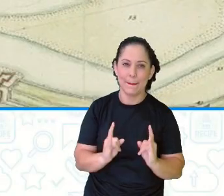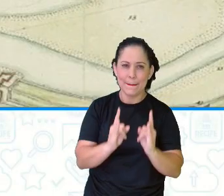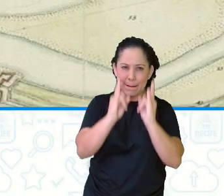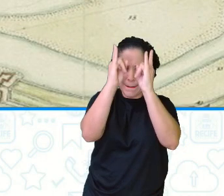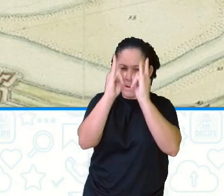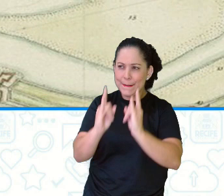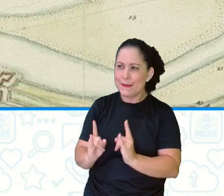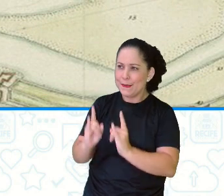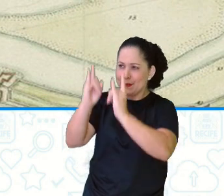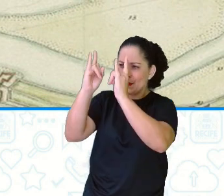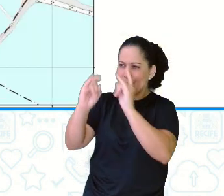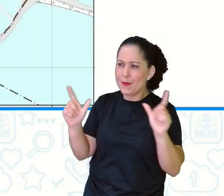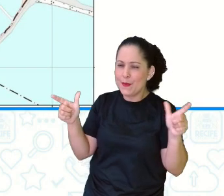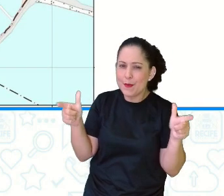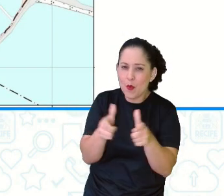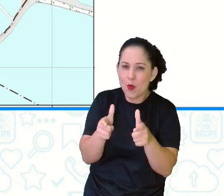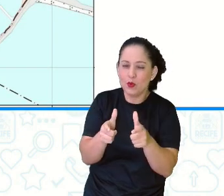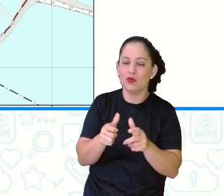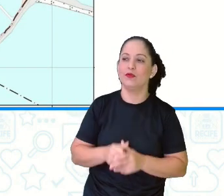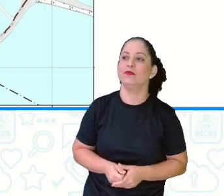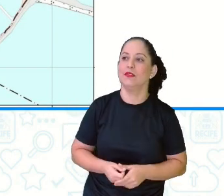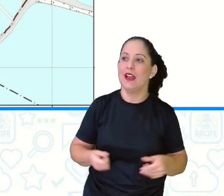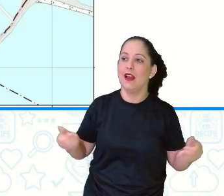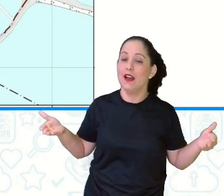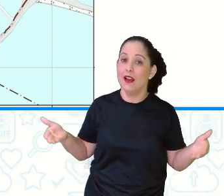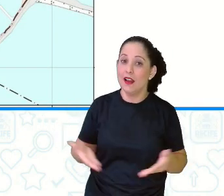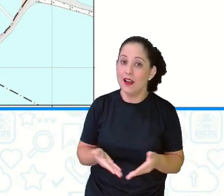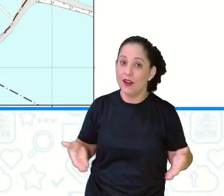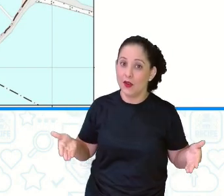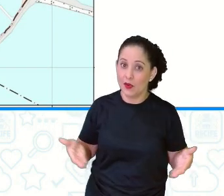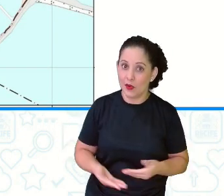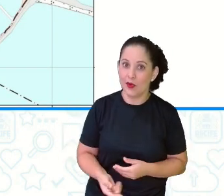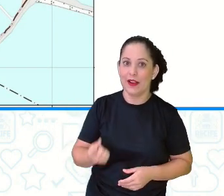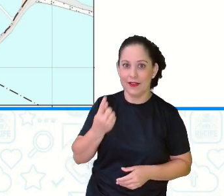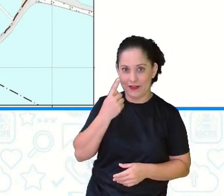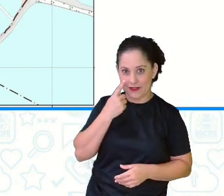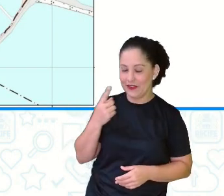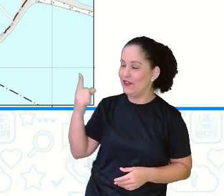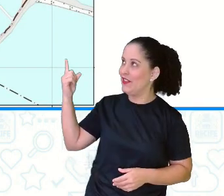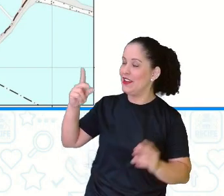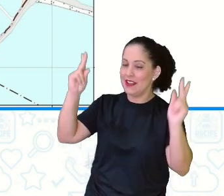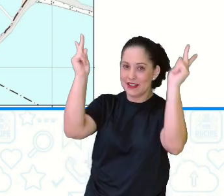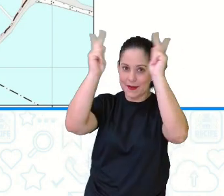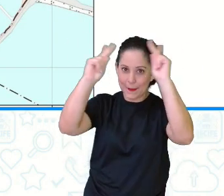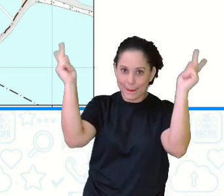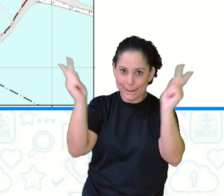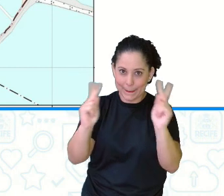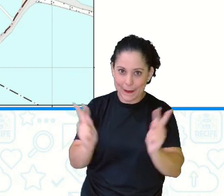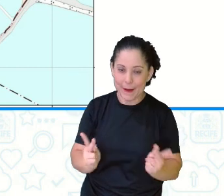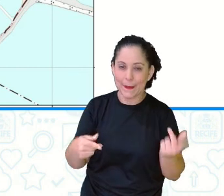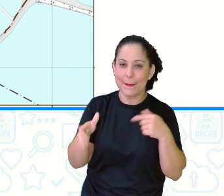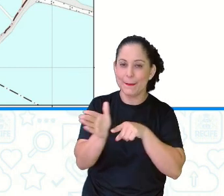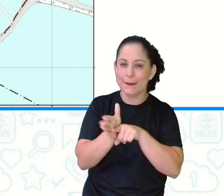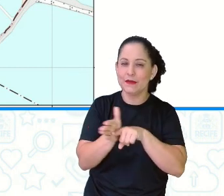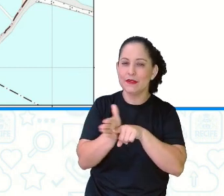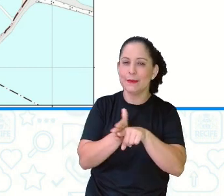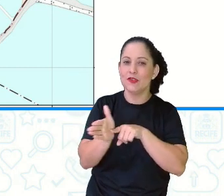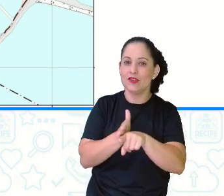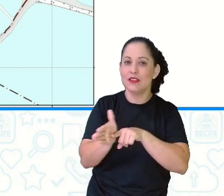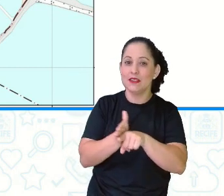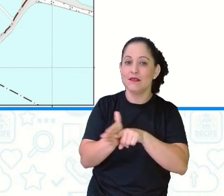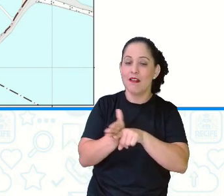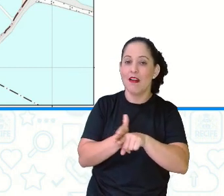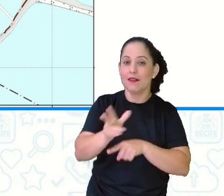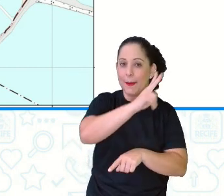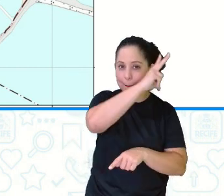edifícios, quase nenhum na realidade. E olha só, eu peguei esse mesmo mapa através do Google, esse aqui foi da Prefeitura